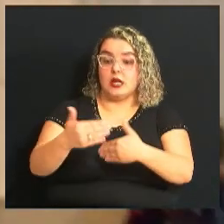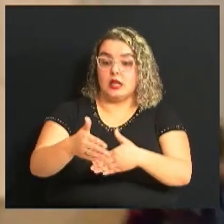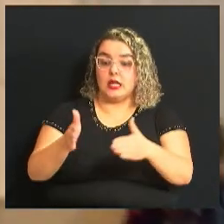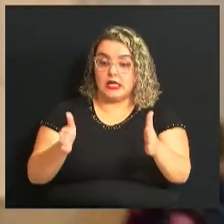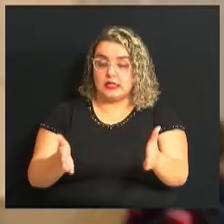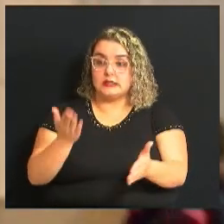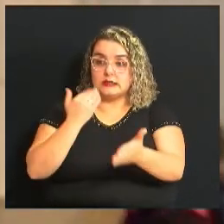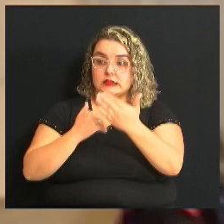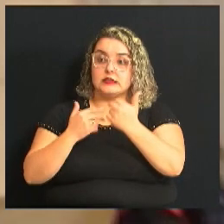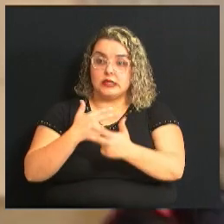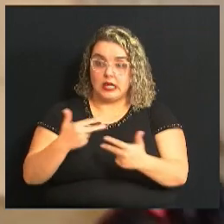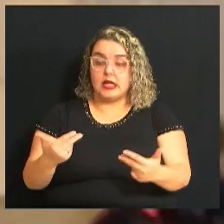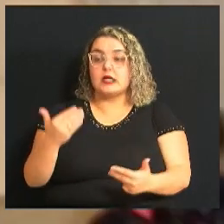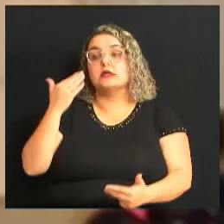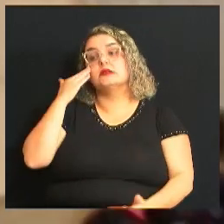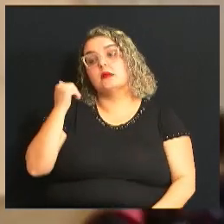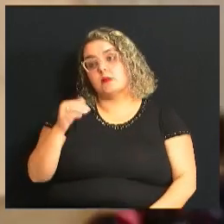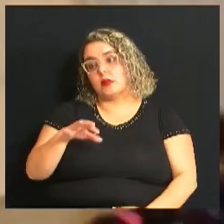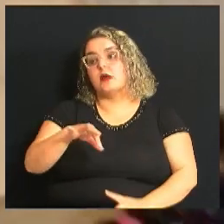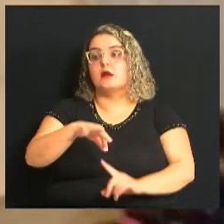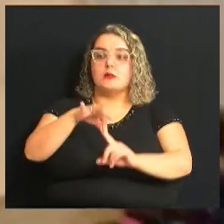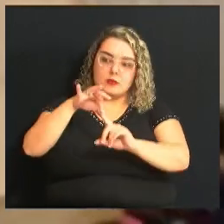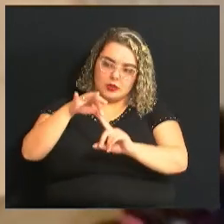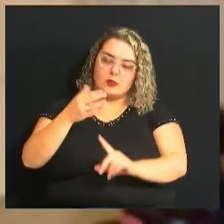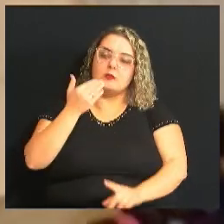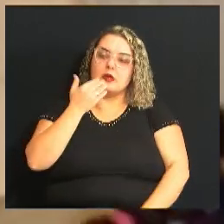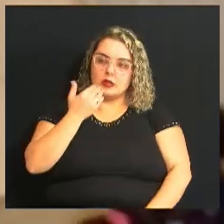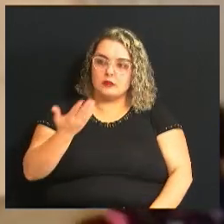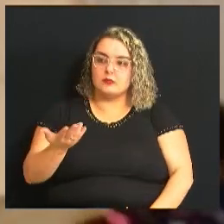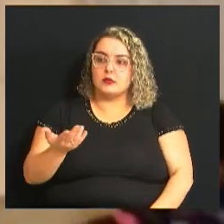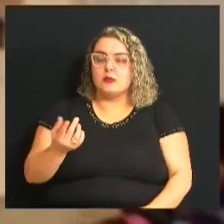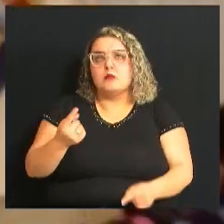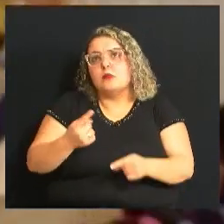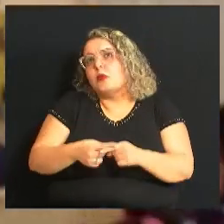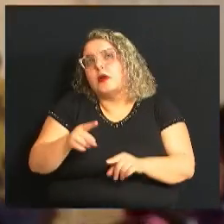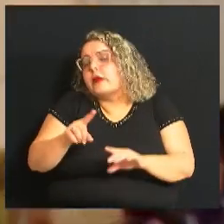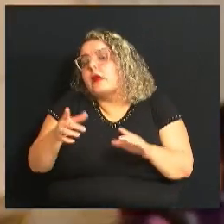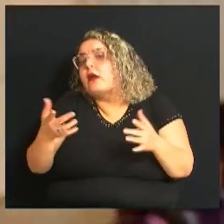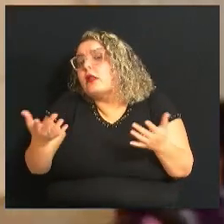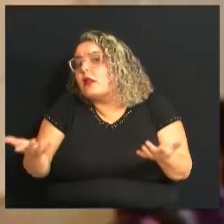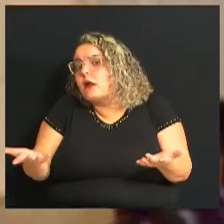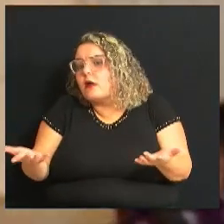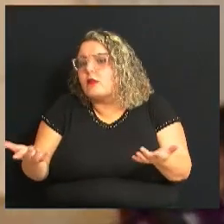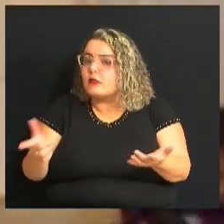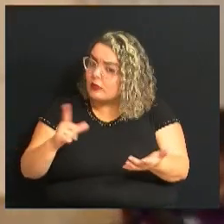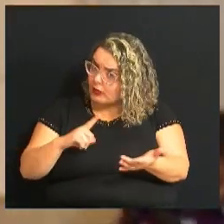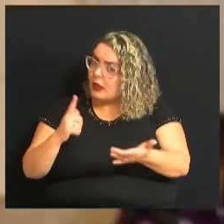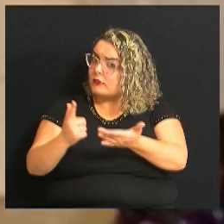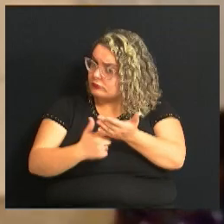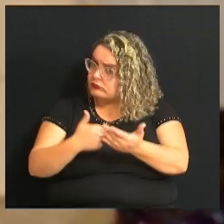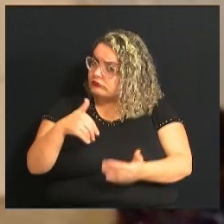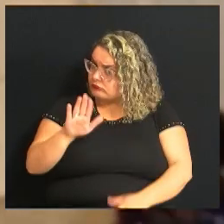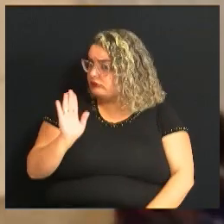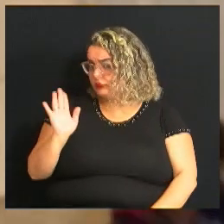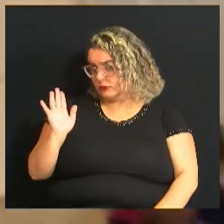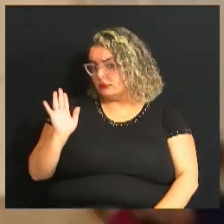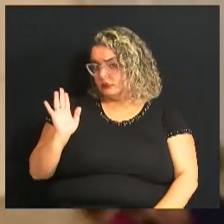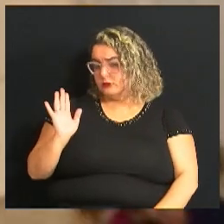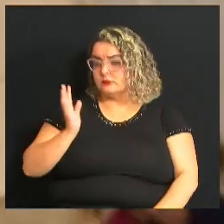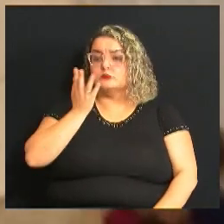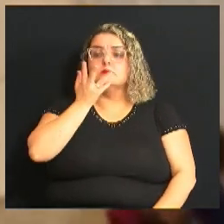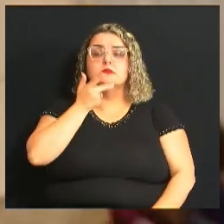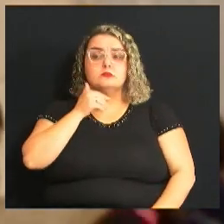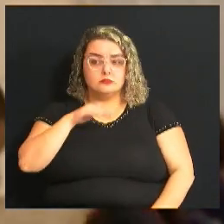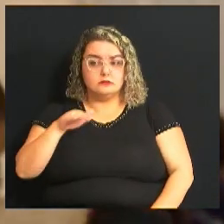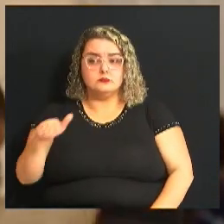A gente sabia que a prioridade é a alimentação, mas por que não, né? Ter algo a mais para que as crianças,